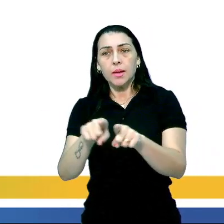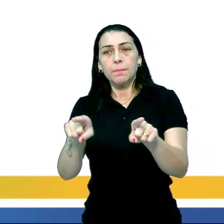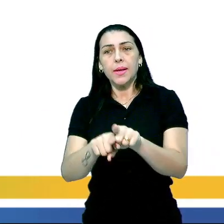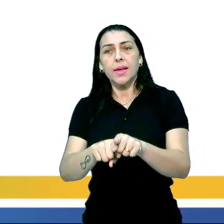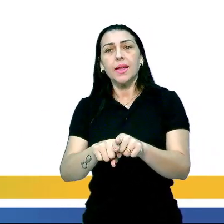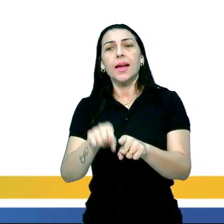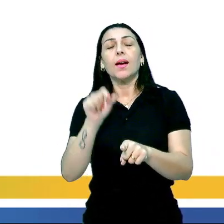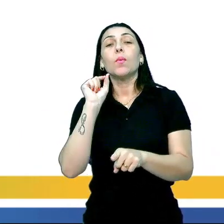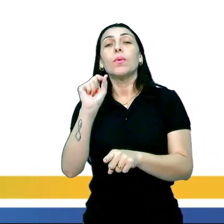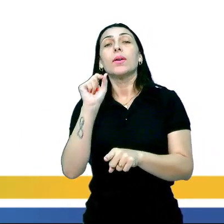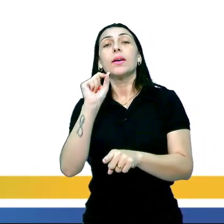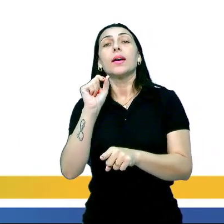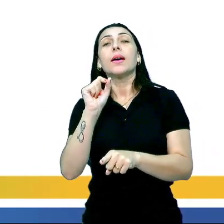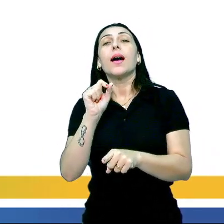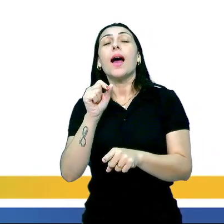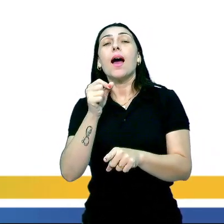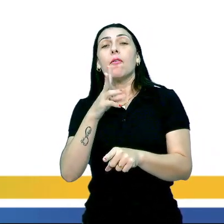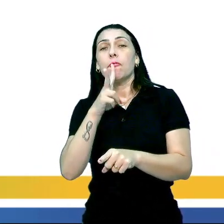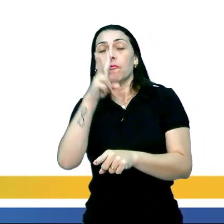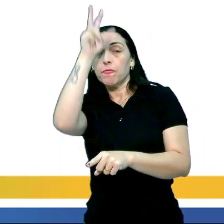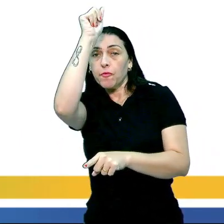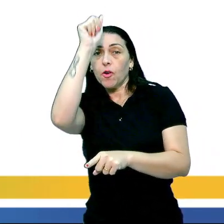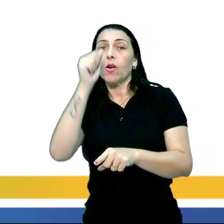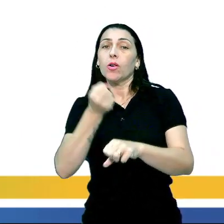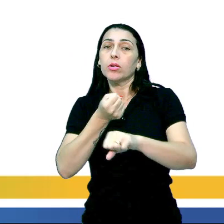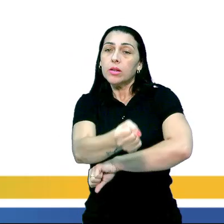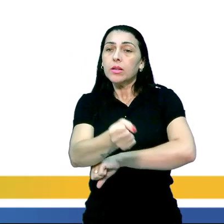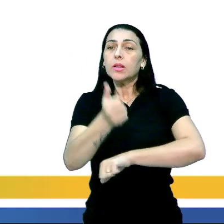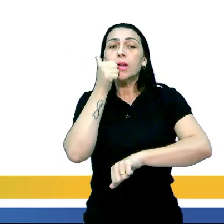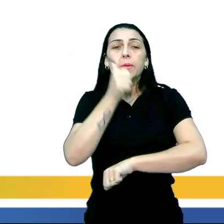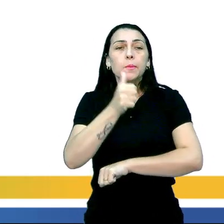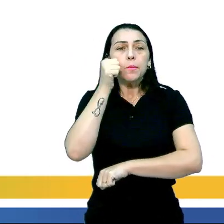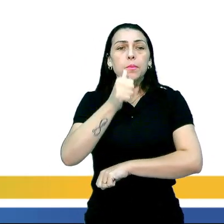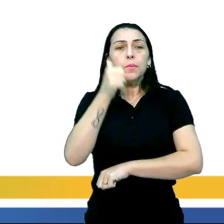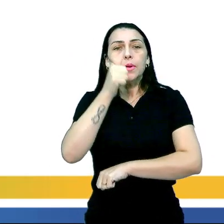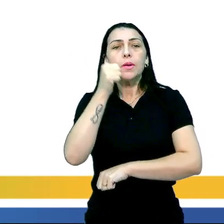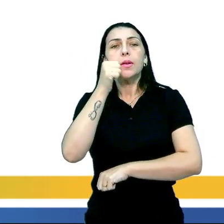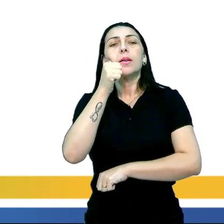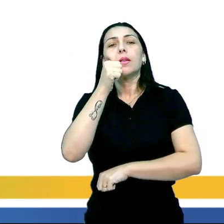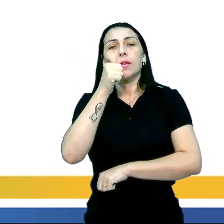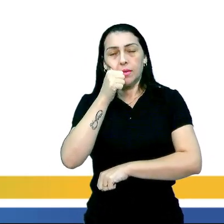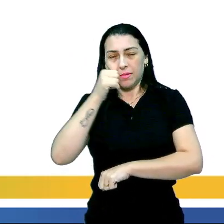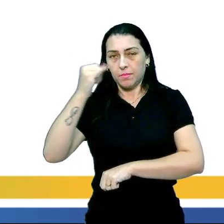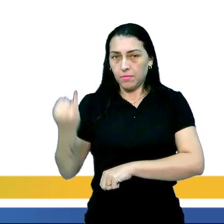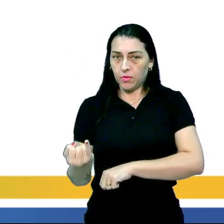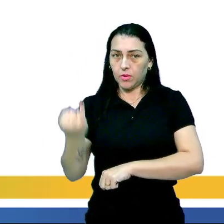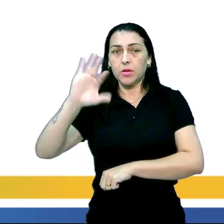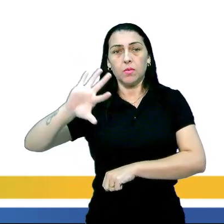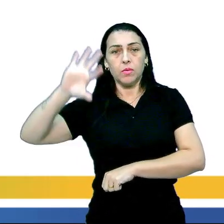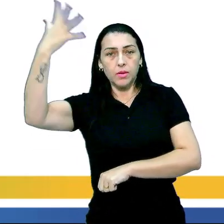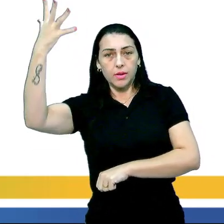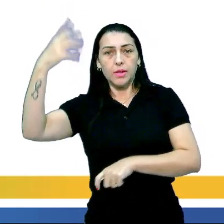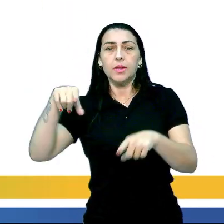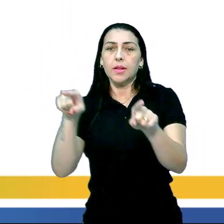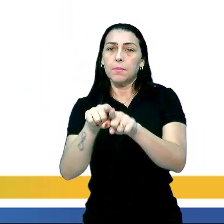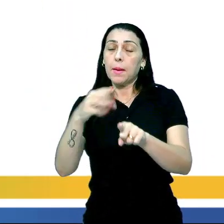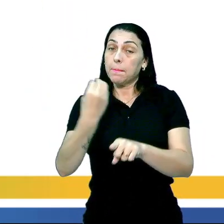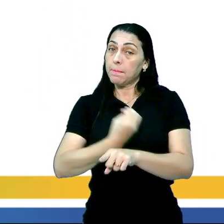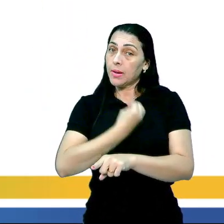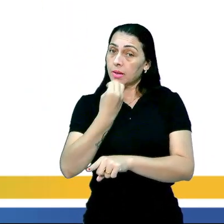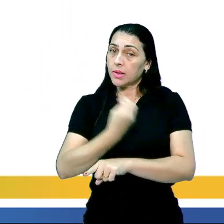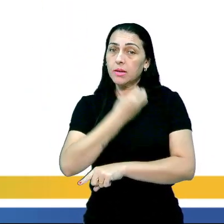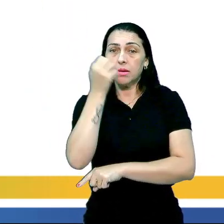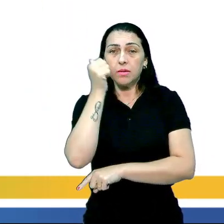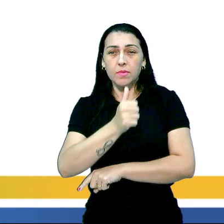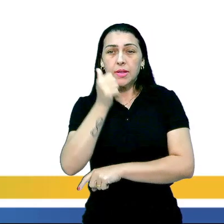pós-1970, a intensificação da inserção das mulheres foi o traço marcante. Entretanto,